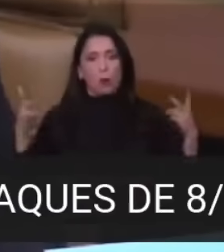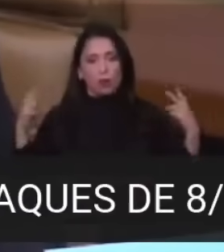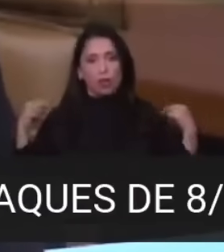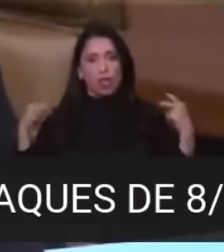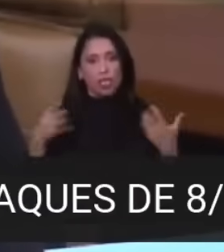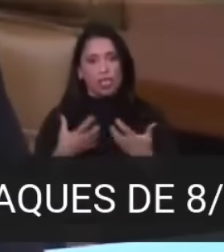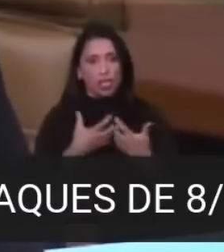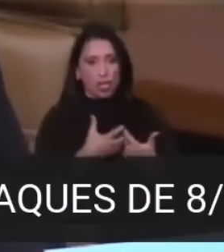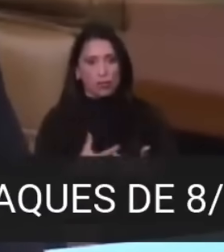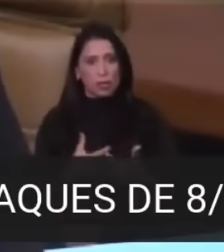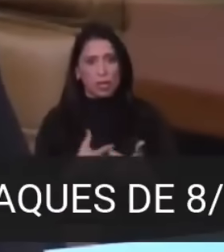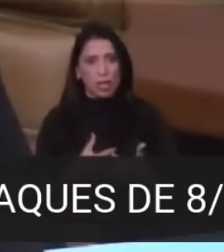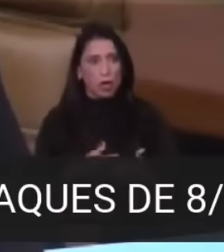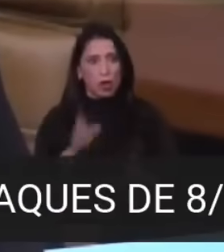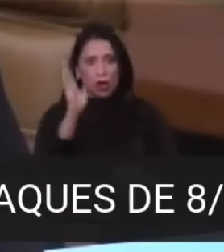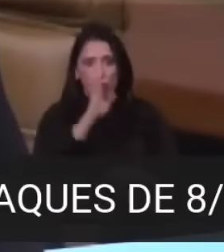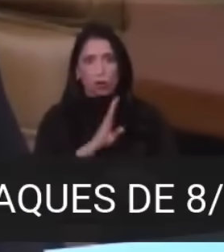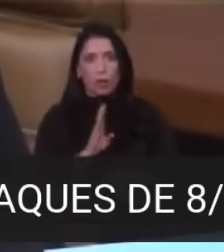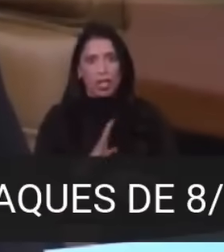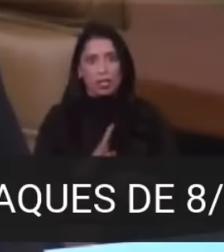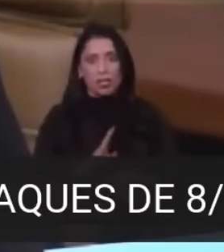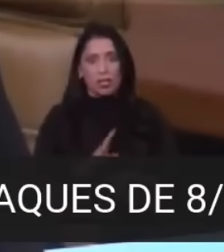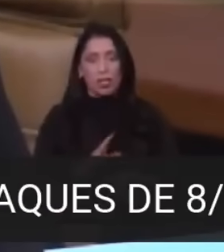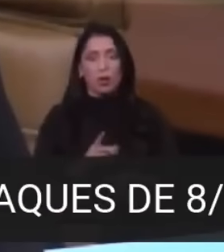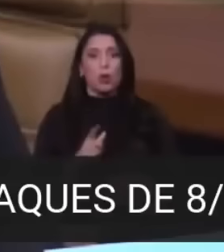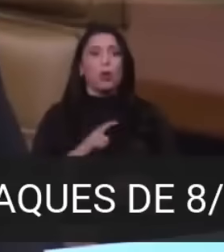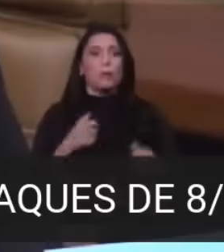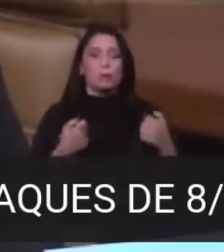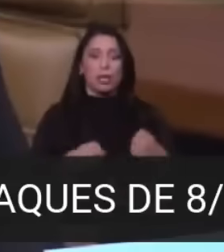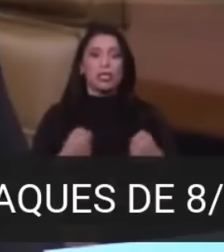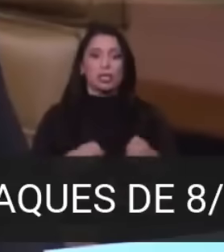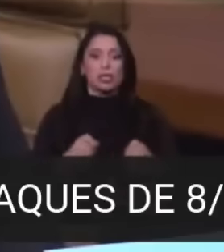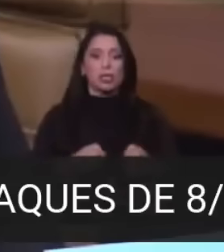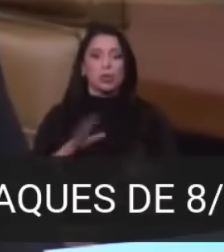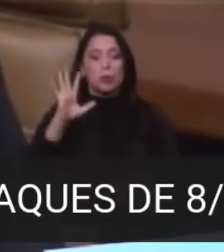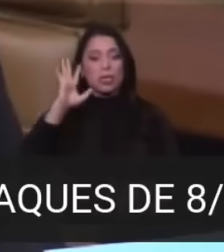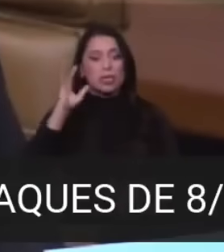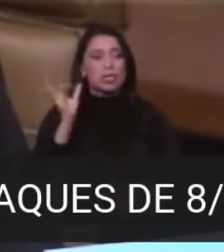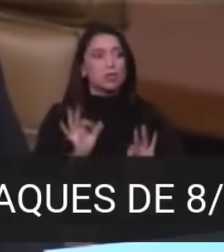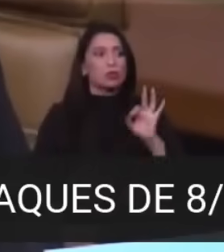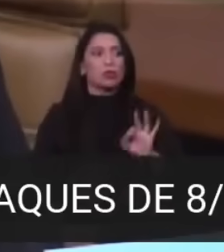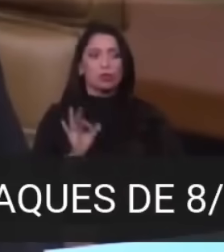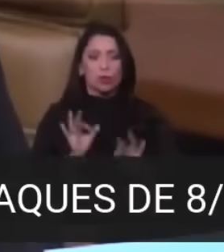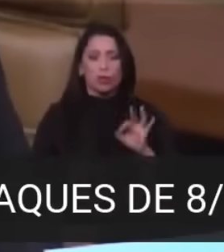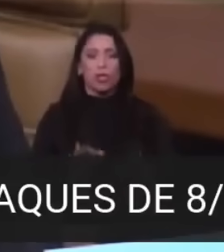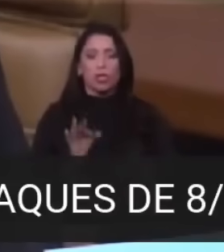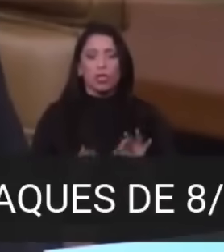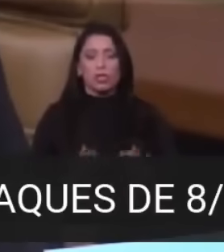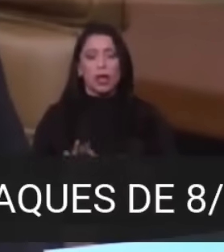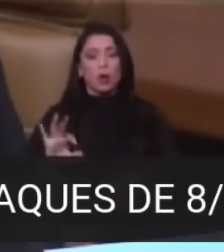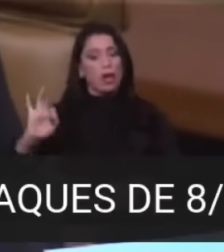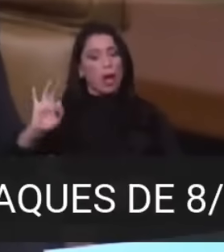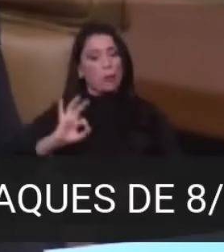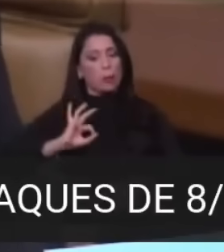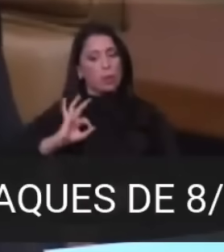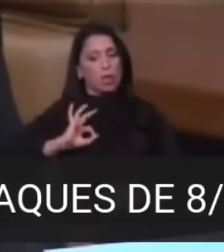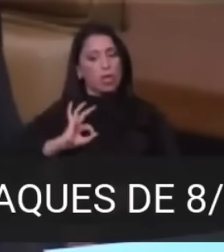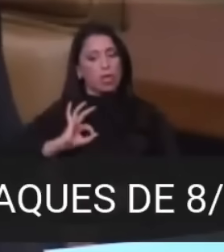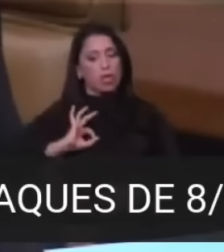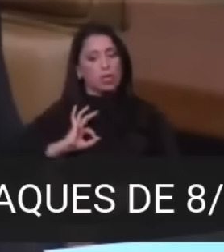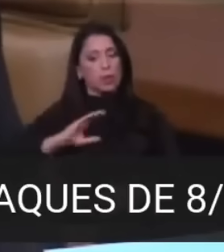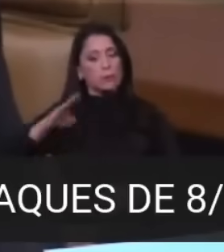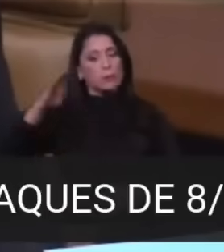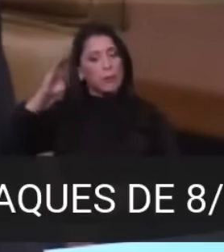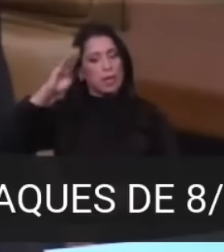necessário uma decisão é judicial dada por mim determinando é que a polícia as